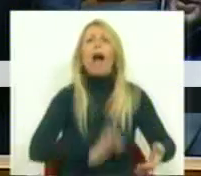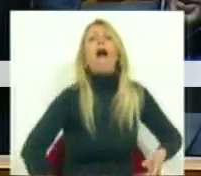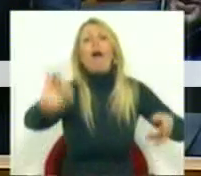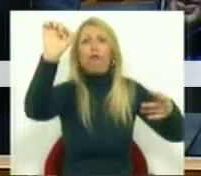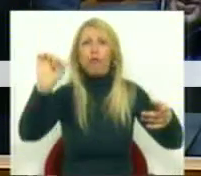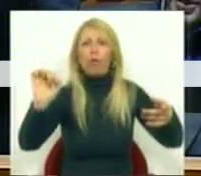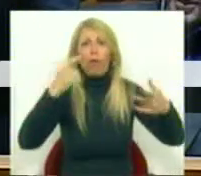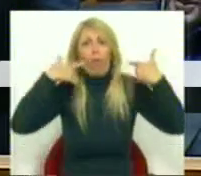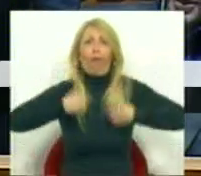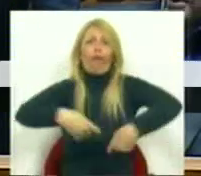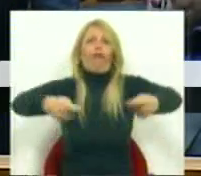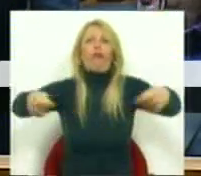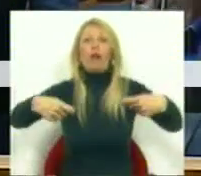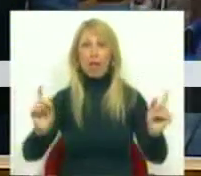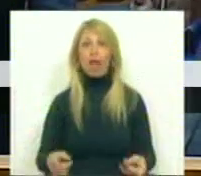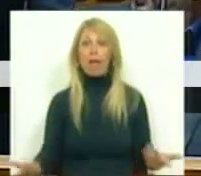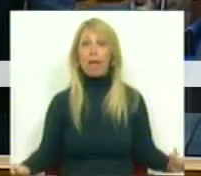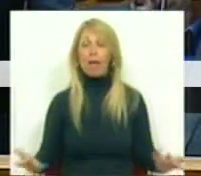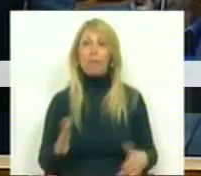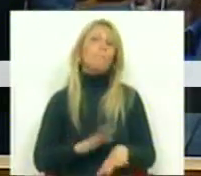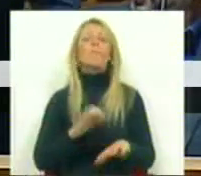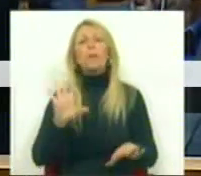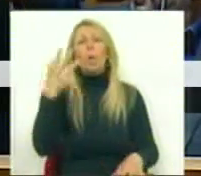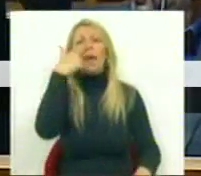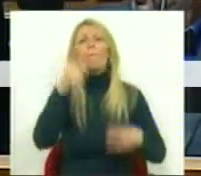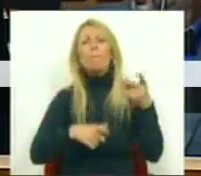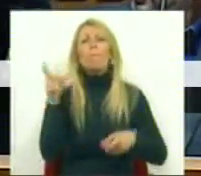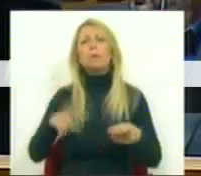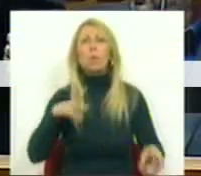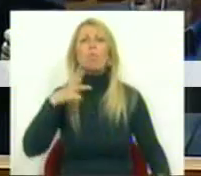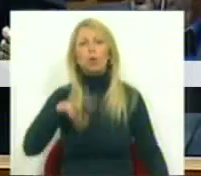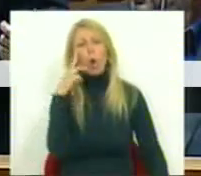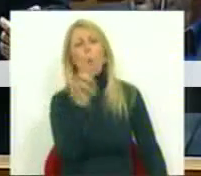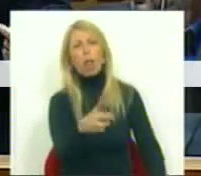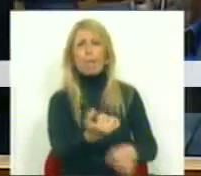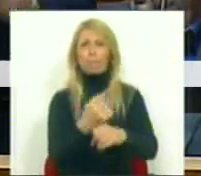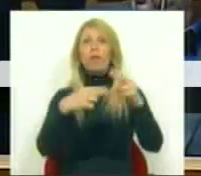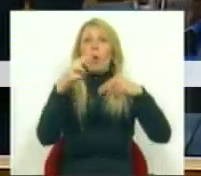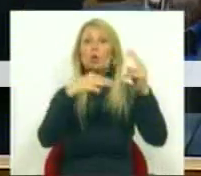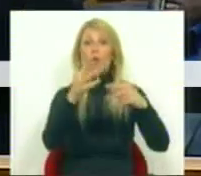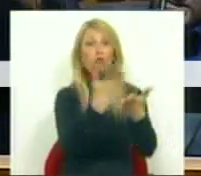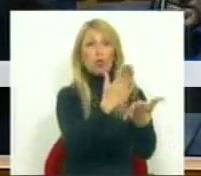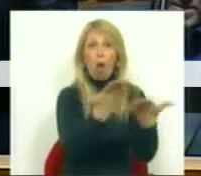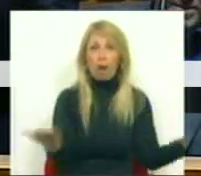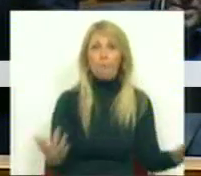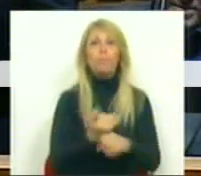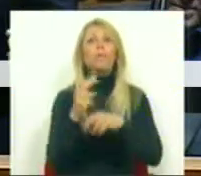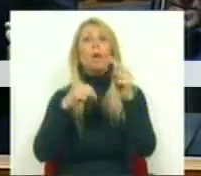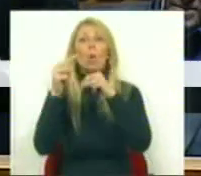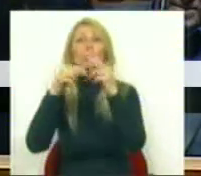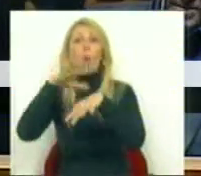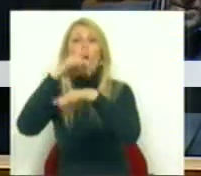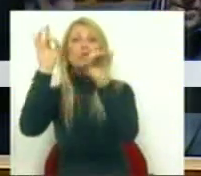do dinheiro é tão importante, porque os portugueses olham para o que se passa nas construções escolares, nas construções